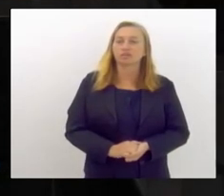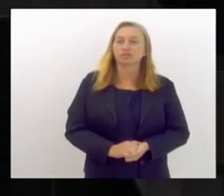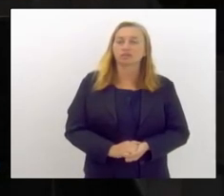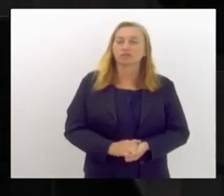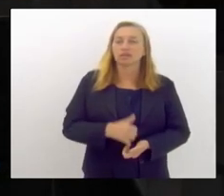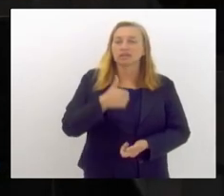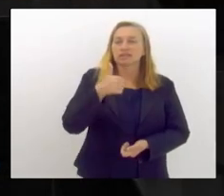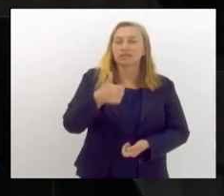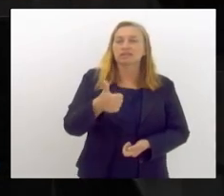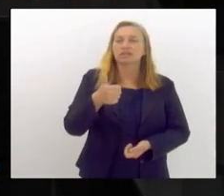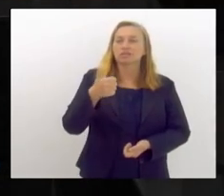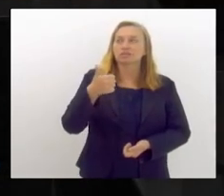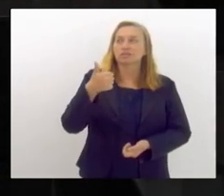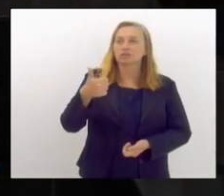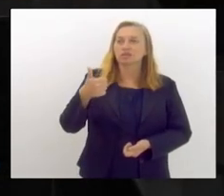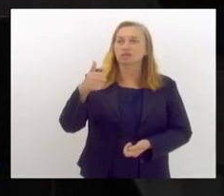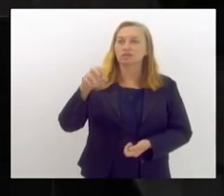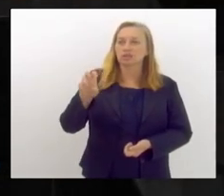115